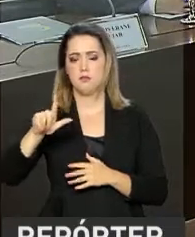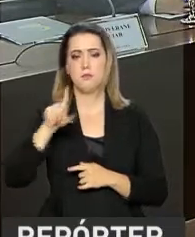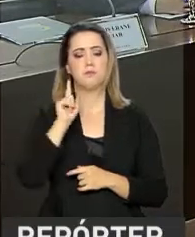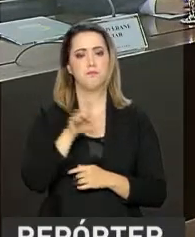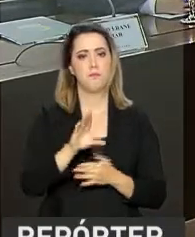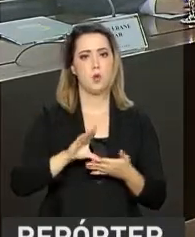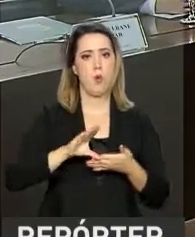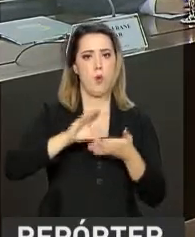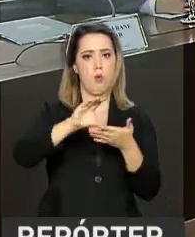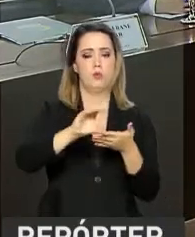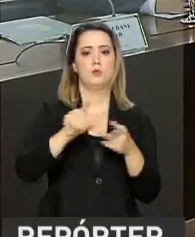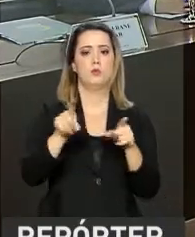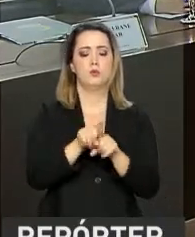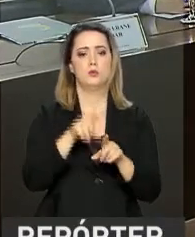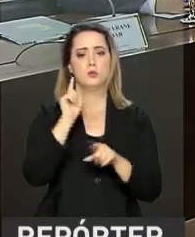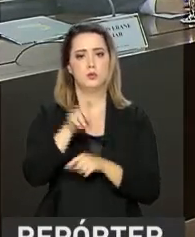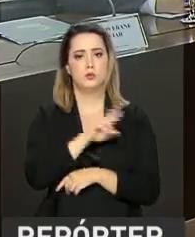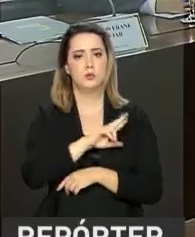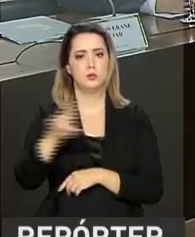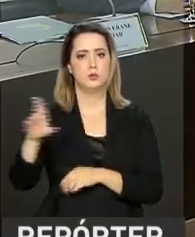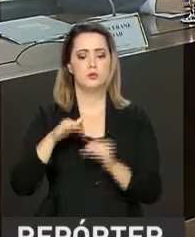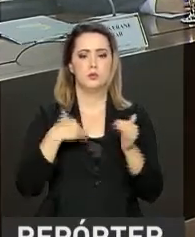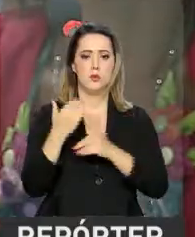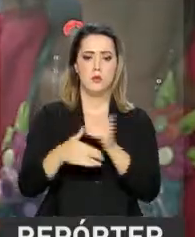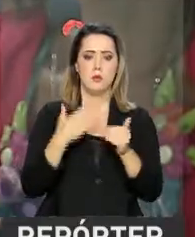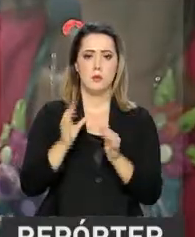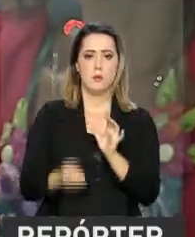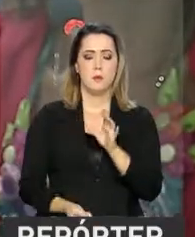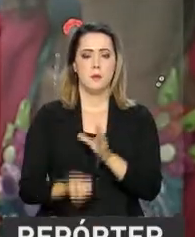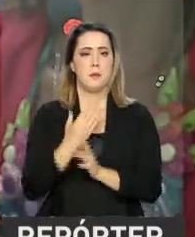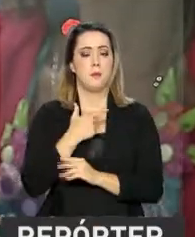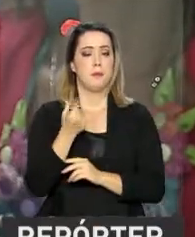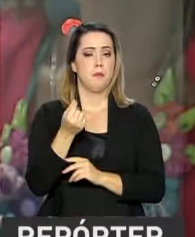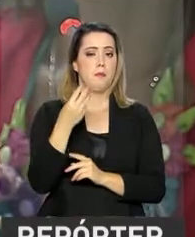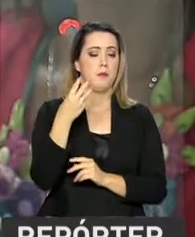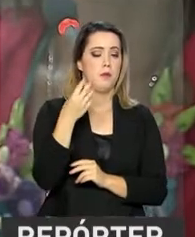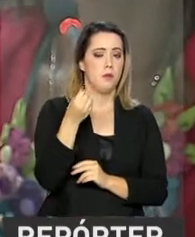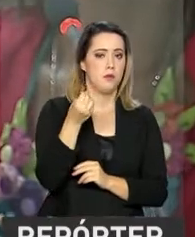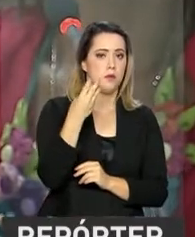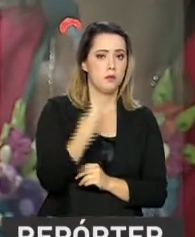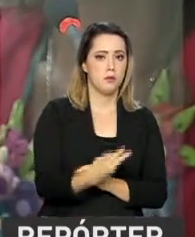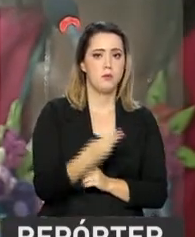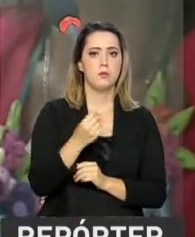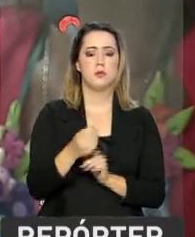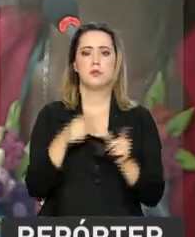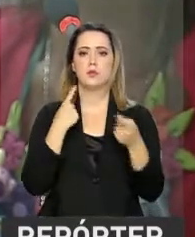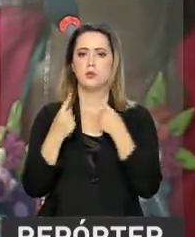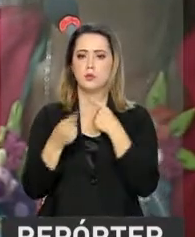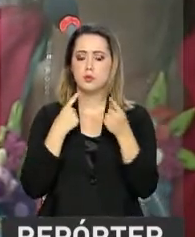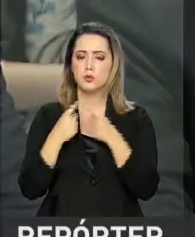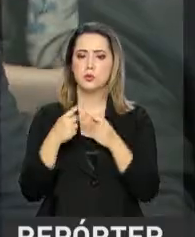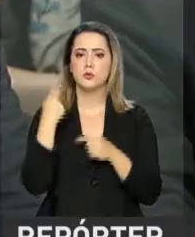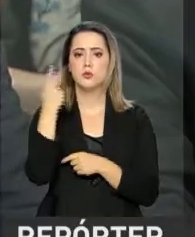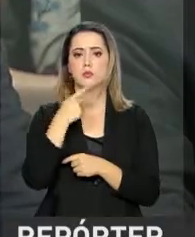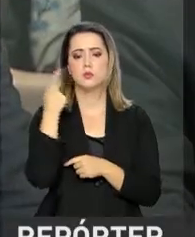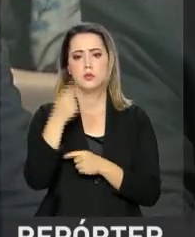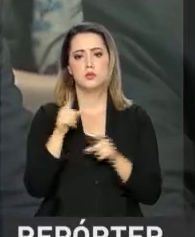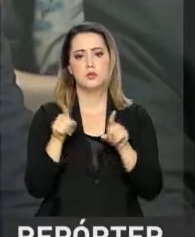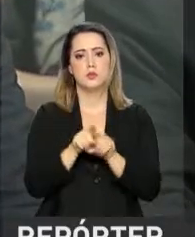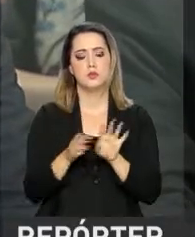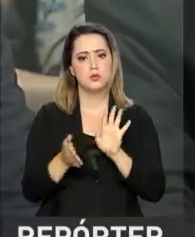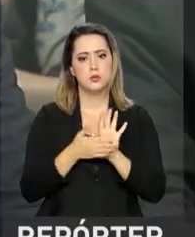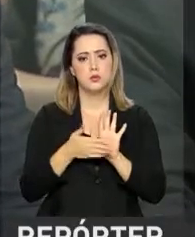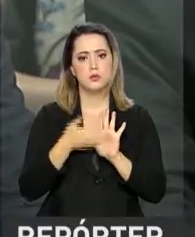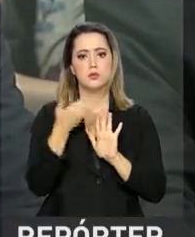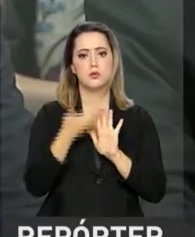é chamado o Conselho de Desenvolvimento Econômico e Social, foi criado em 2003 para discutir políticas públicas e propor ao presidente da